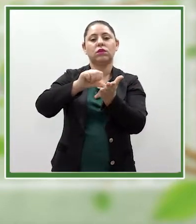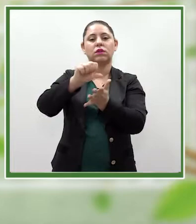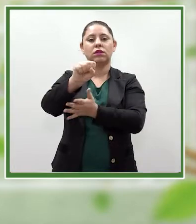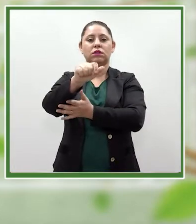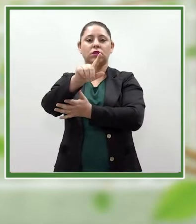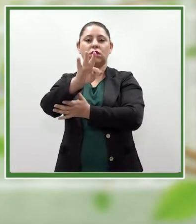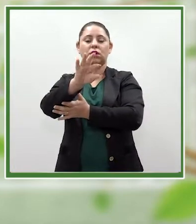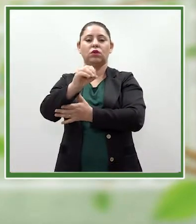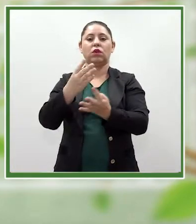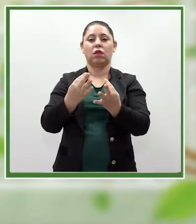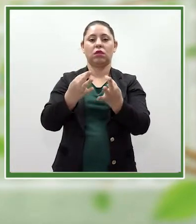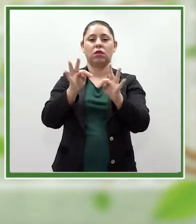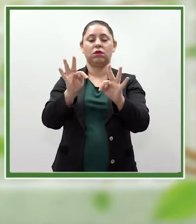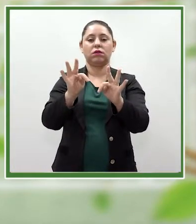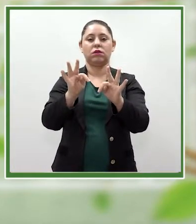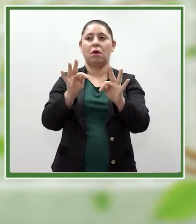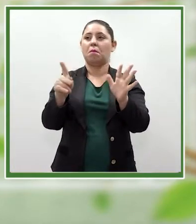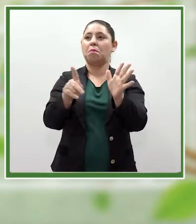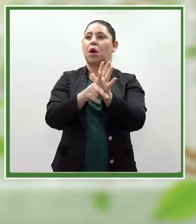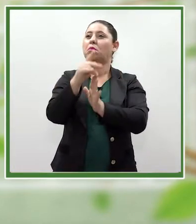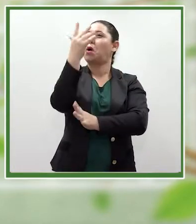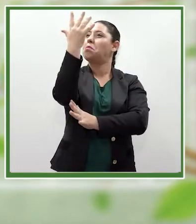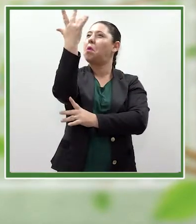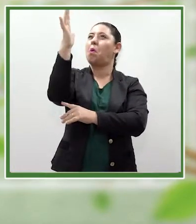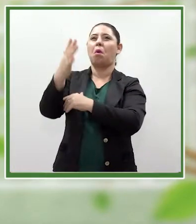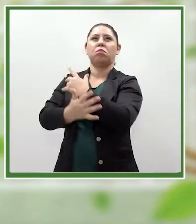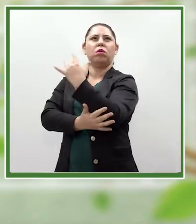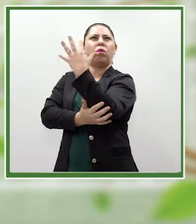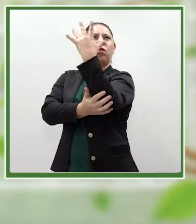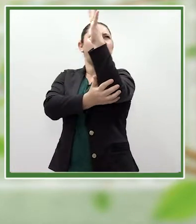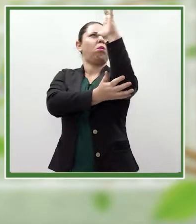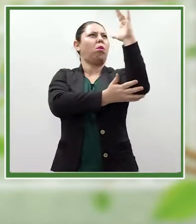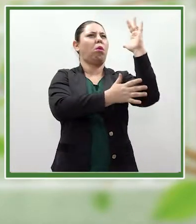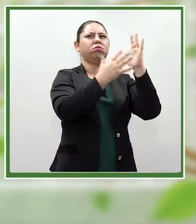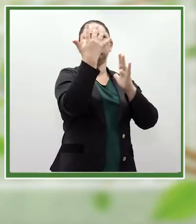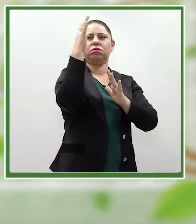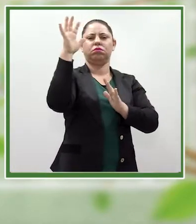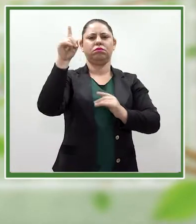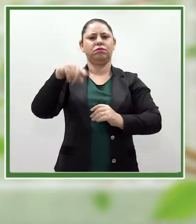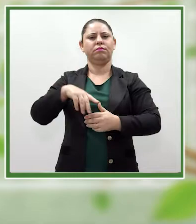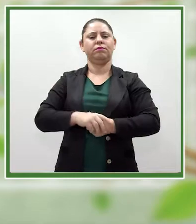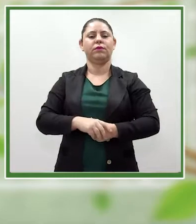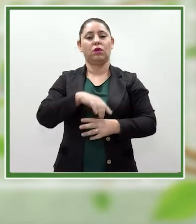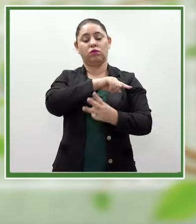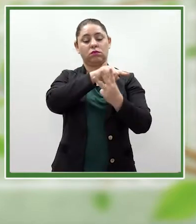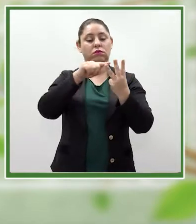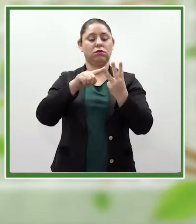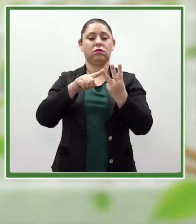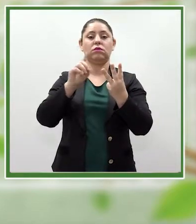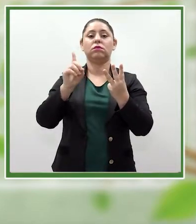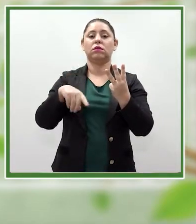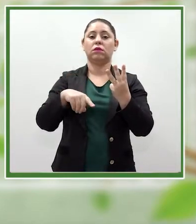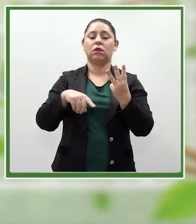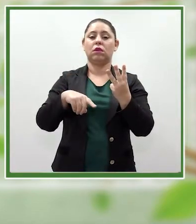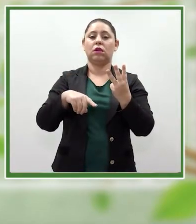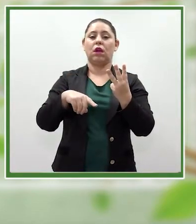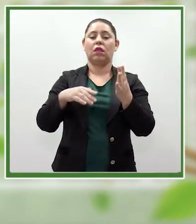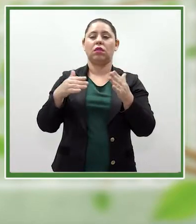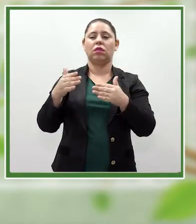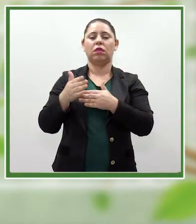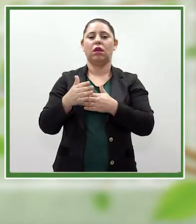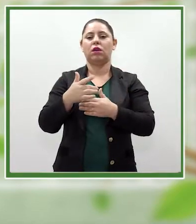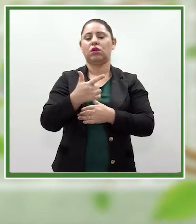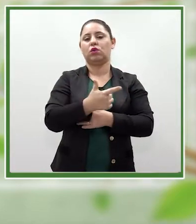grãos e a rede Saltos para o desenvolvimento de tecnologias para florestas. Então, essas três redes